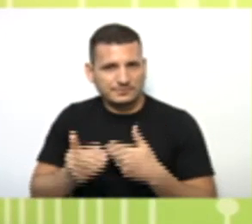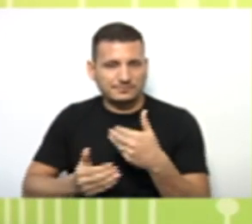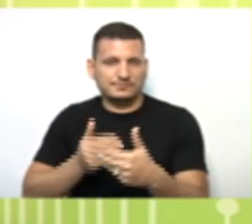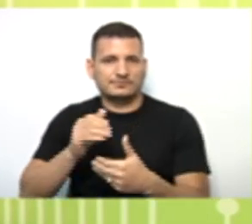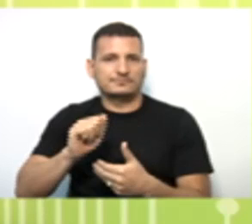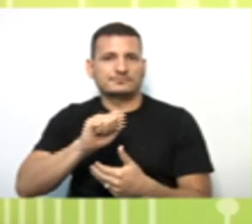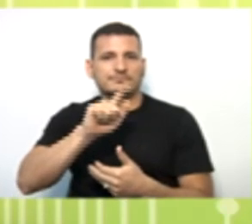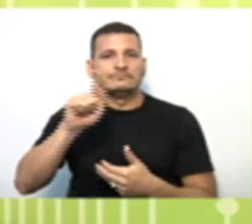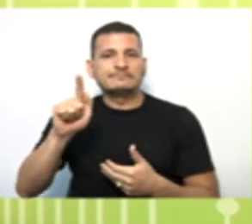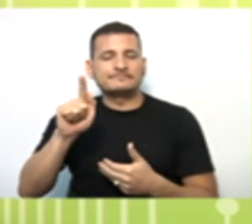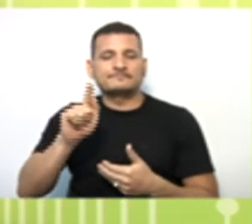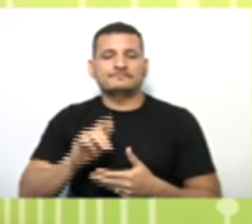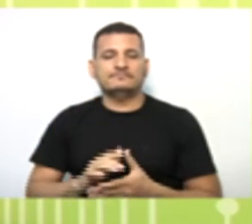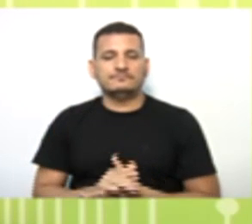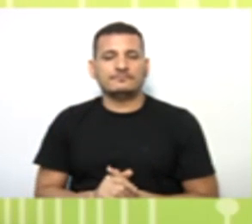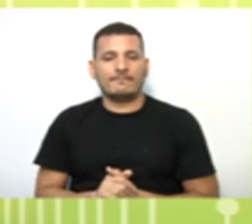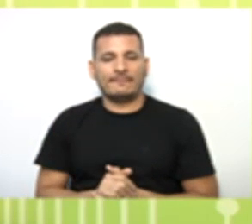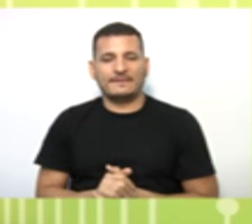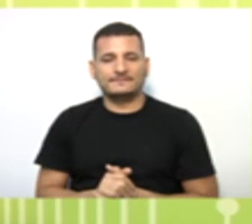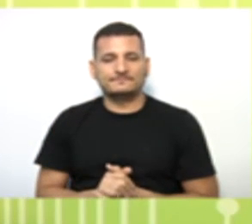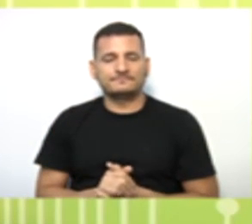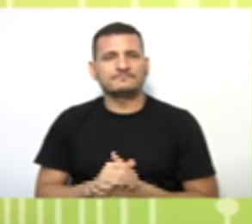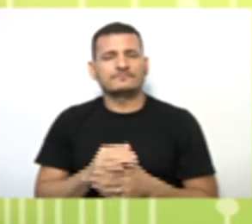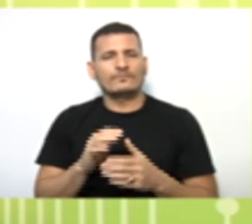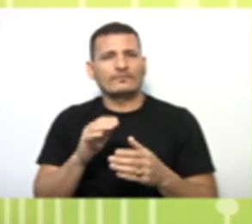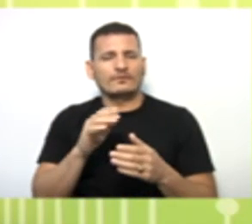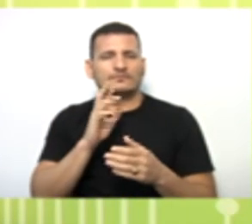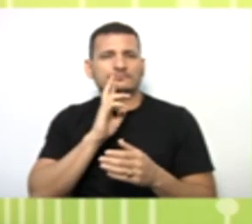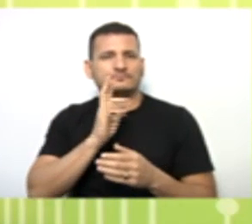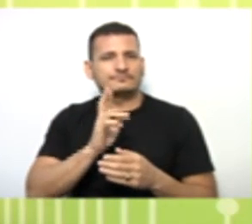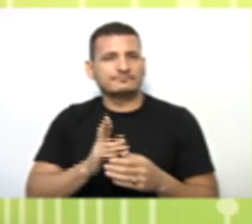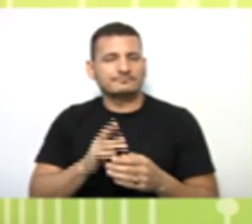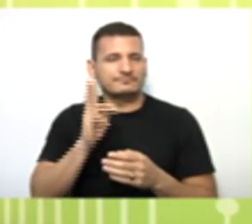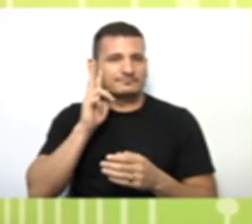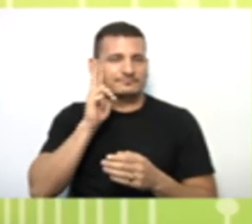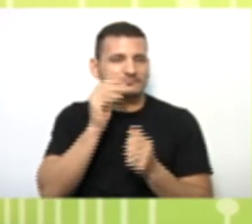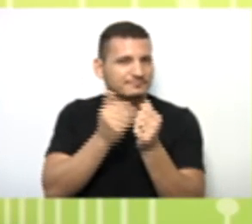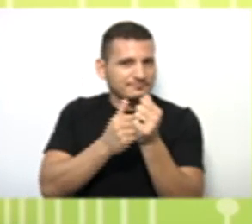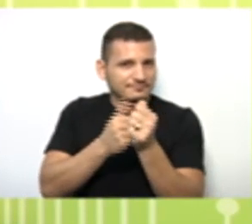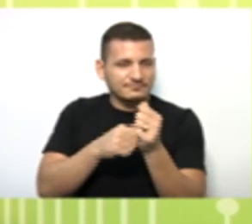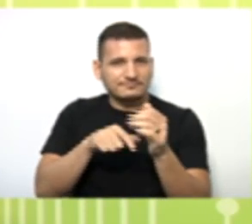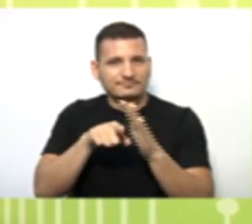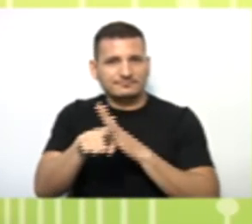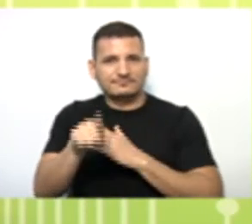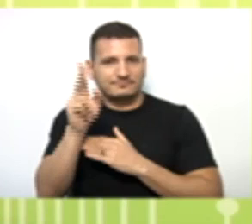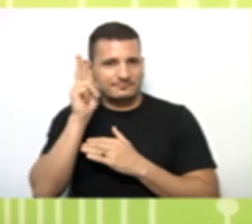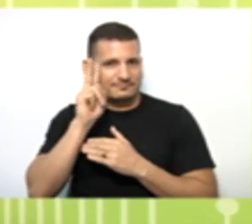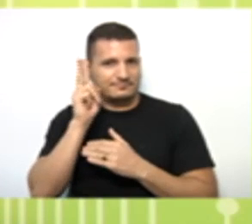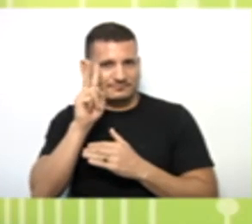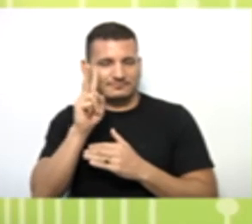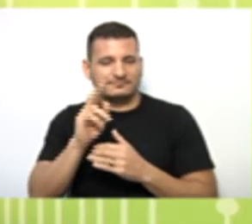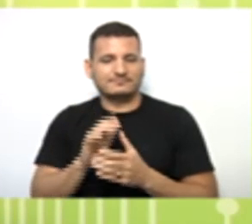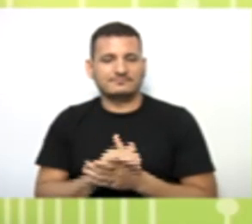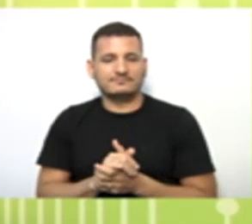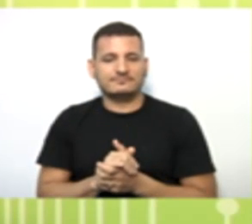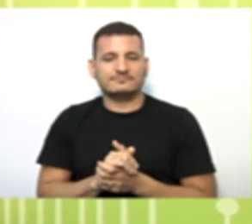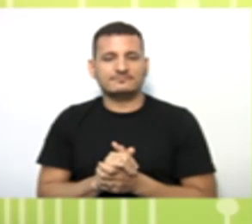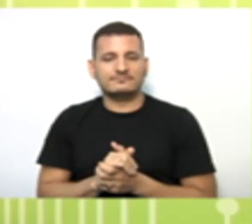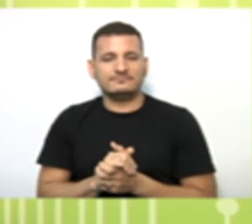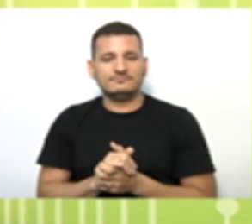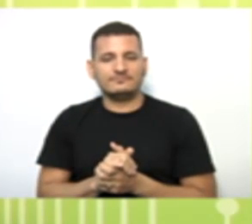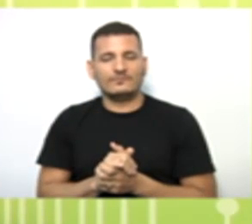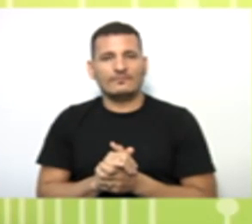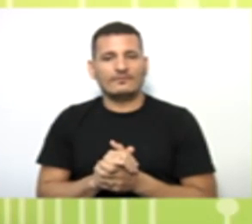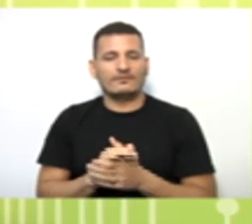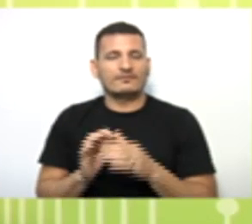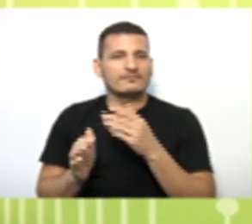tá? E questão, quem foi que resolveu aquele nosso enigma? Eu já vi algumas respostas ali, já estava debatendo com o